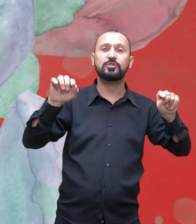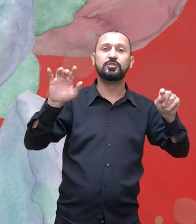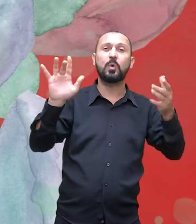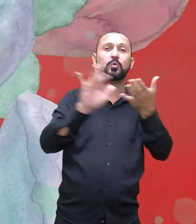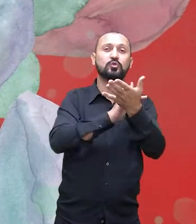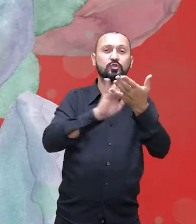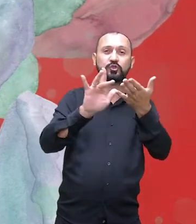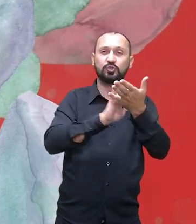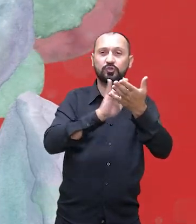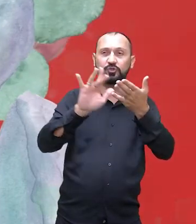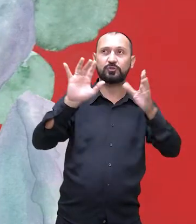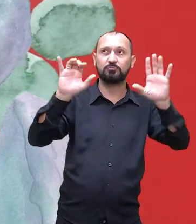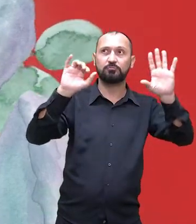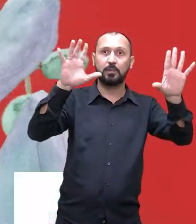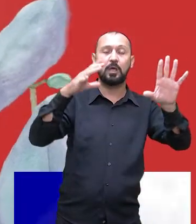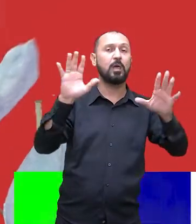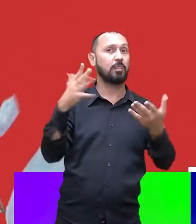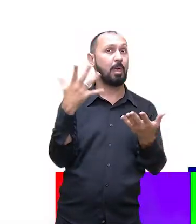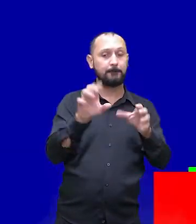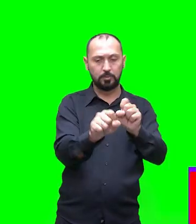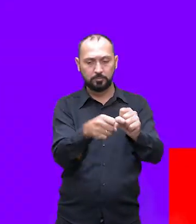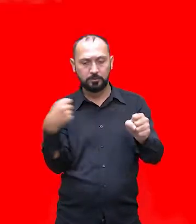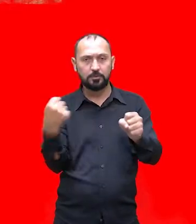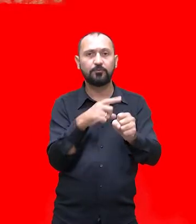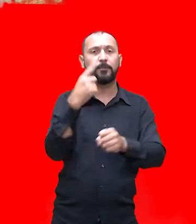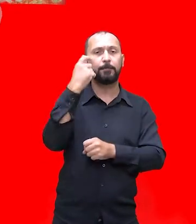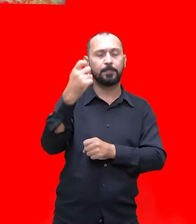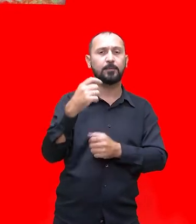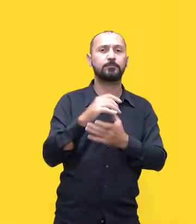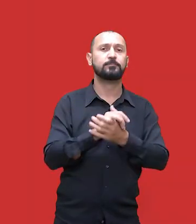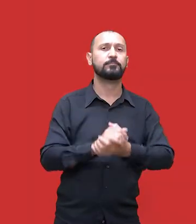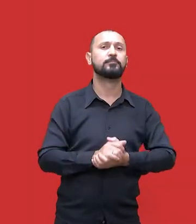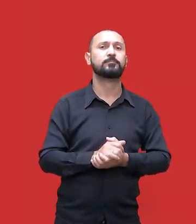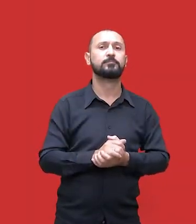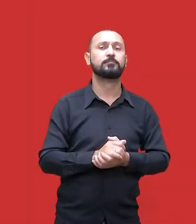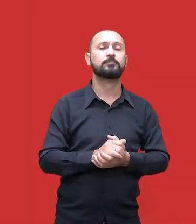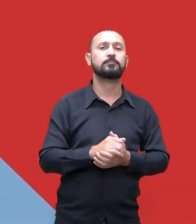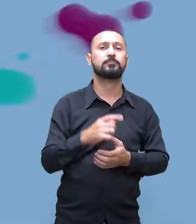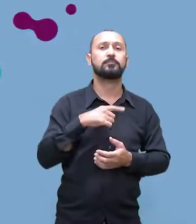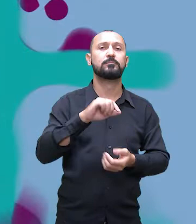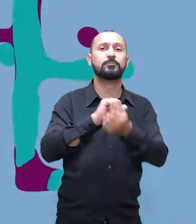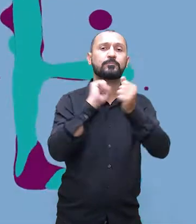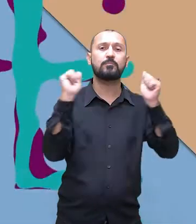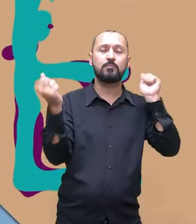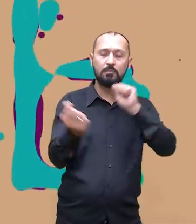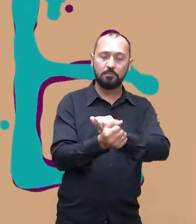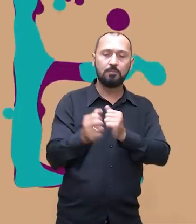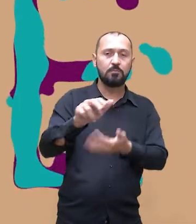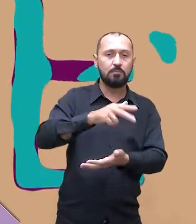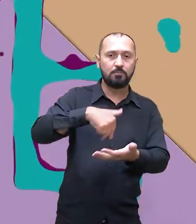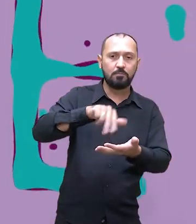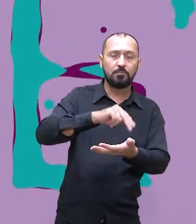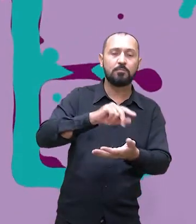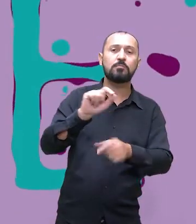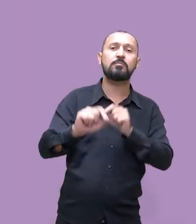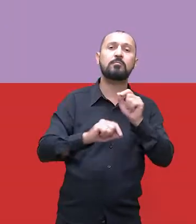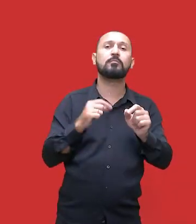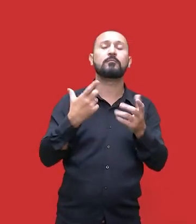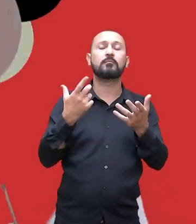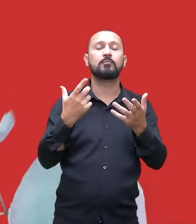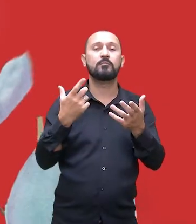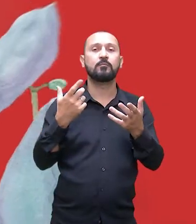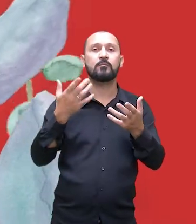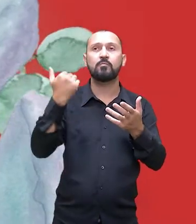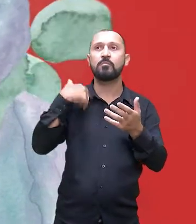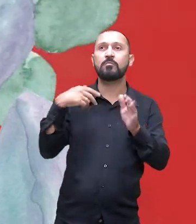manual. Então foi uma experiência muito interessante. E a fusão que se tinha da dança contemporânea, que ficou mais